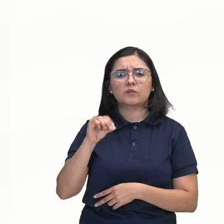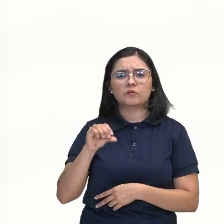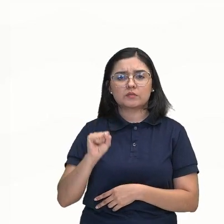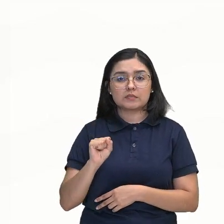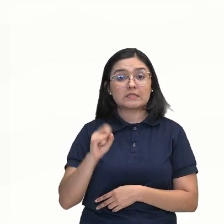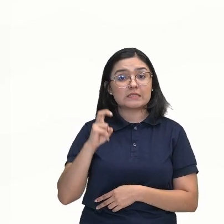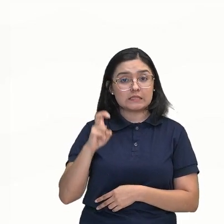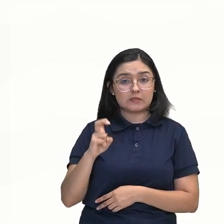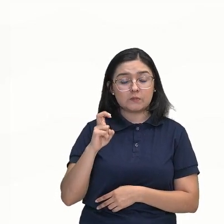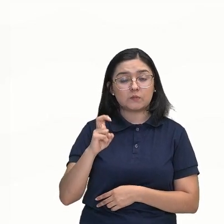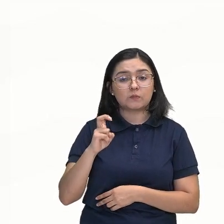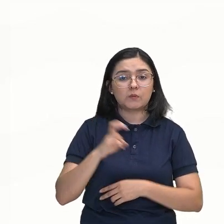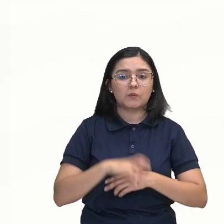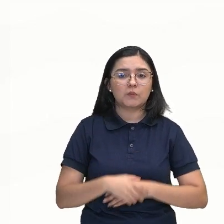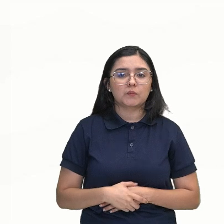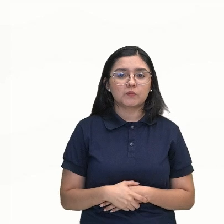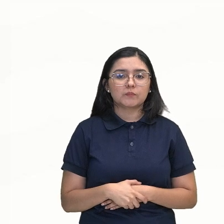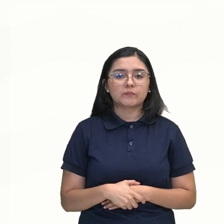tá?